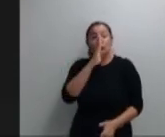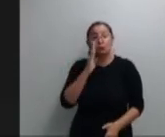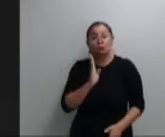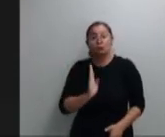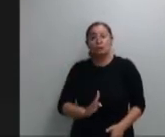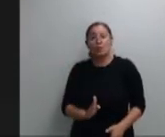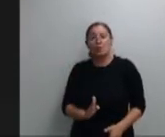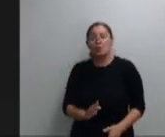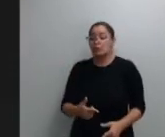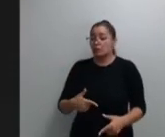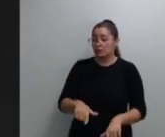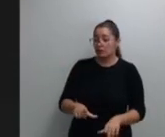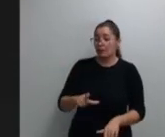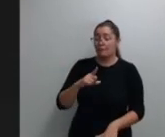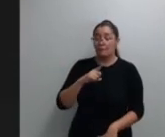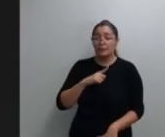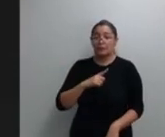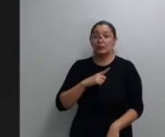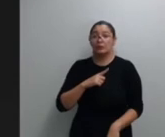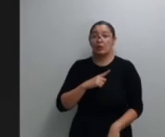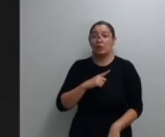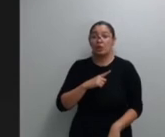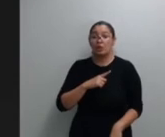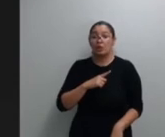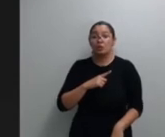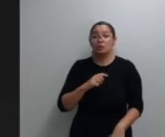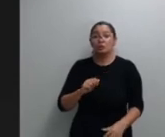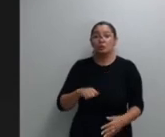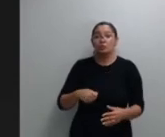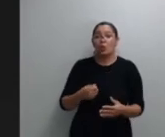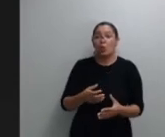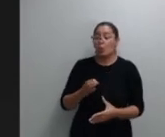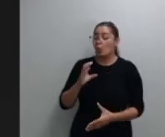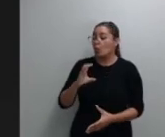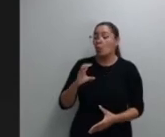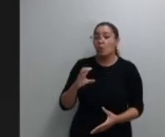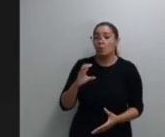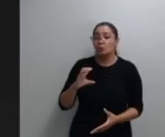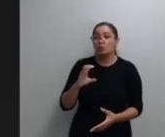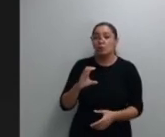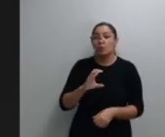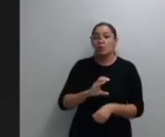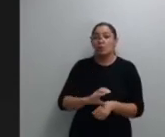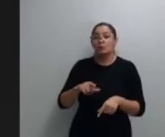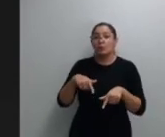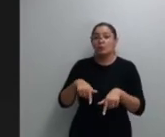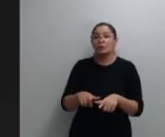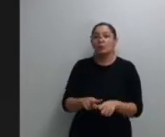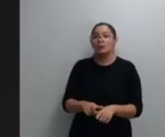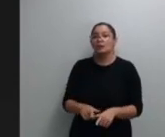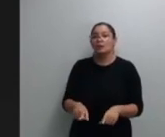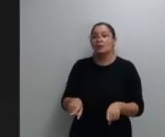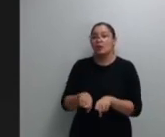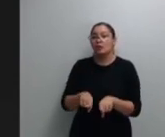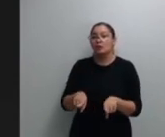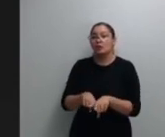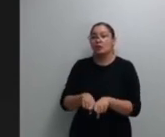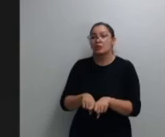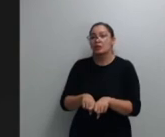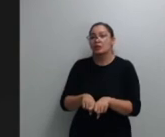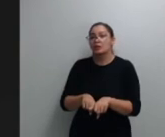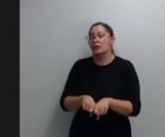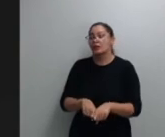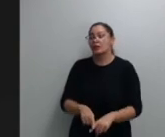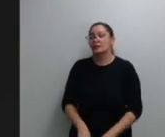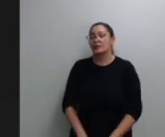tese o conserto de concentração conserto com c aqui para quem só me ouve não me lê o conserto de concentração